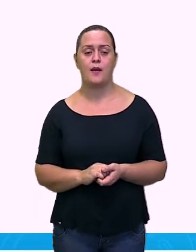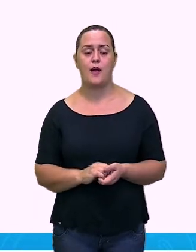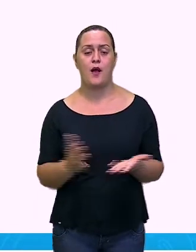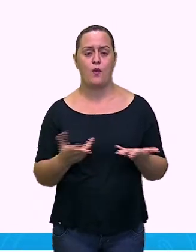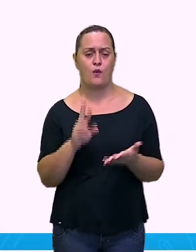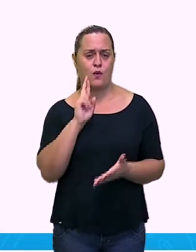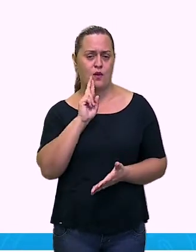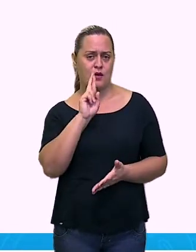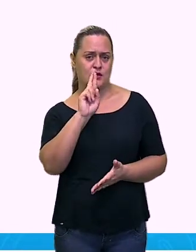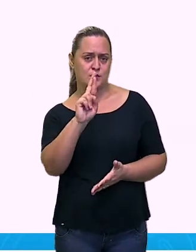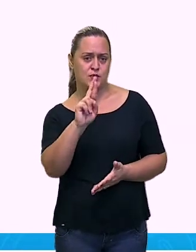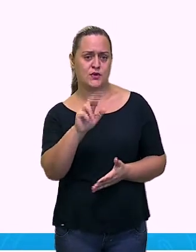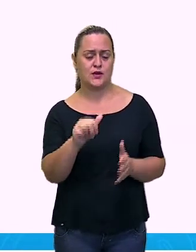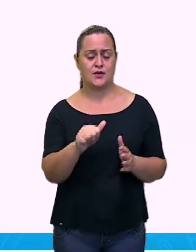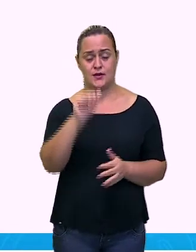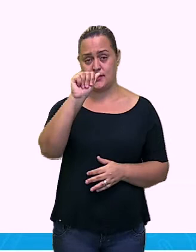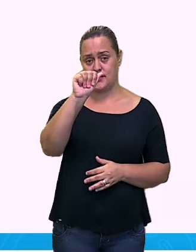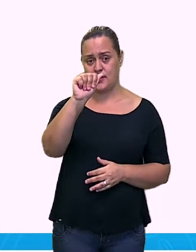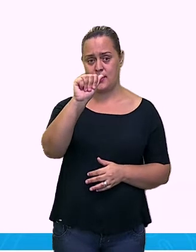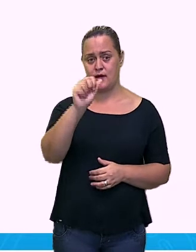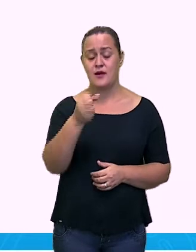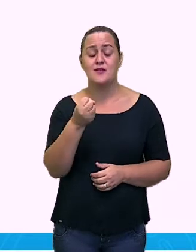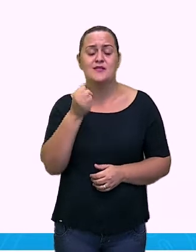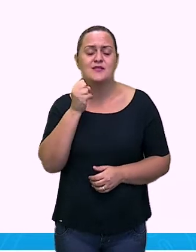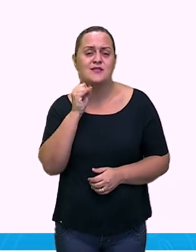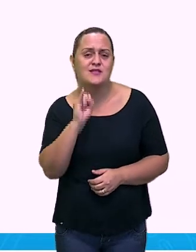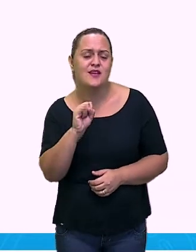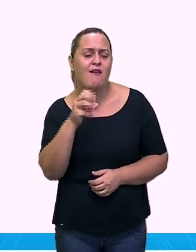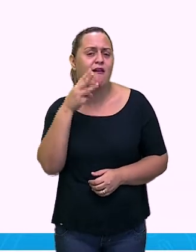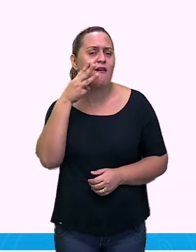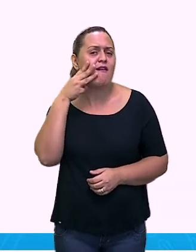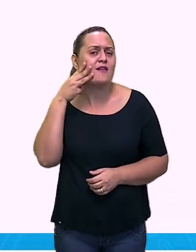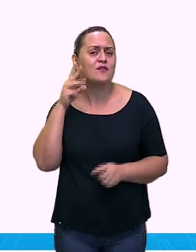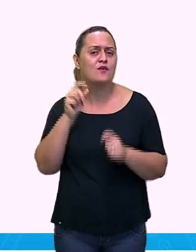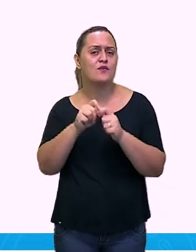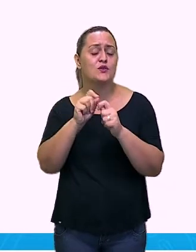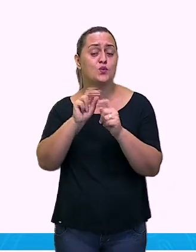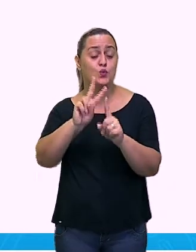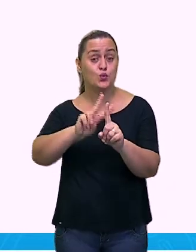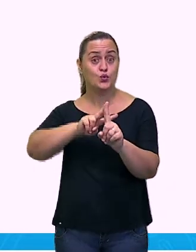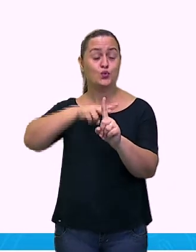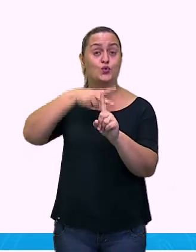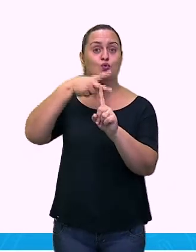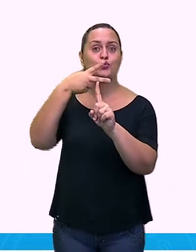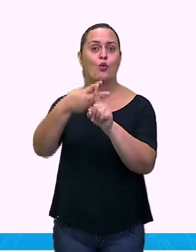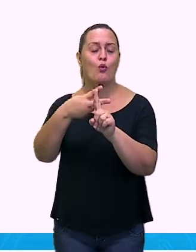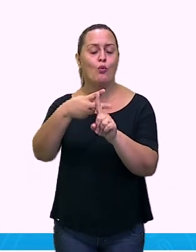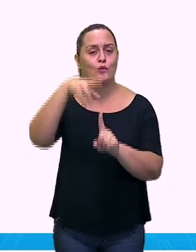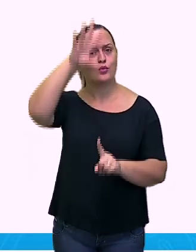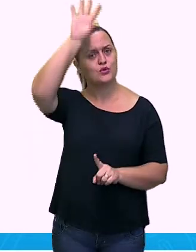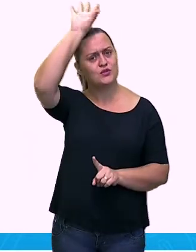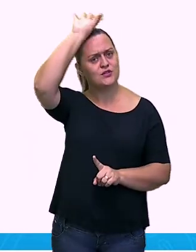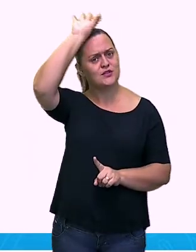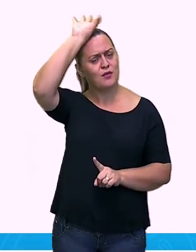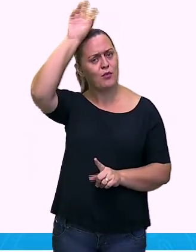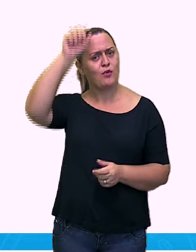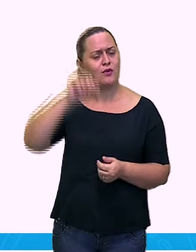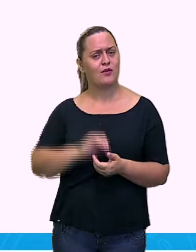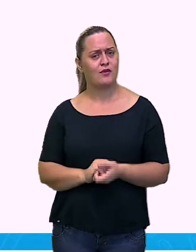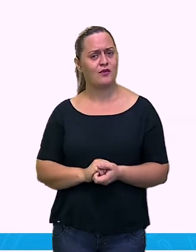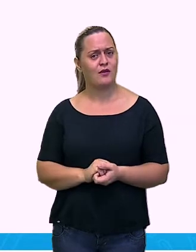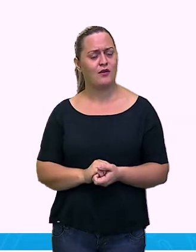de gols que cebolinha quantos gols o Cascão fez esse Cascão tá